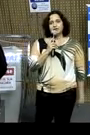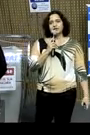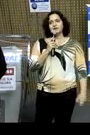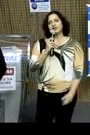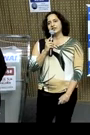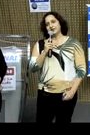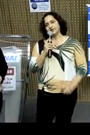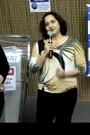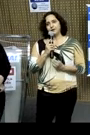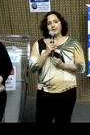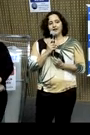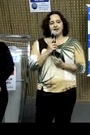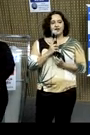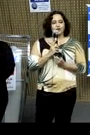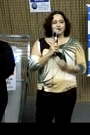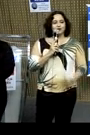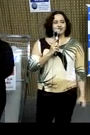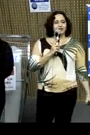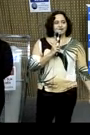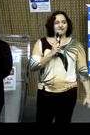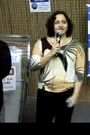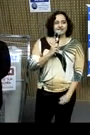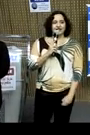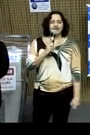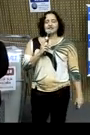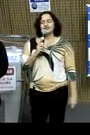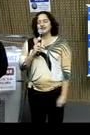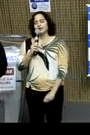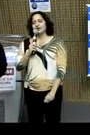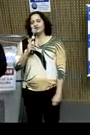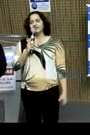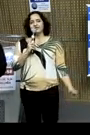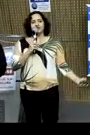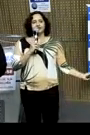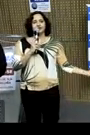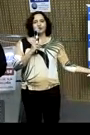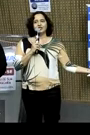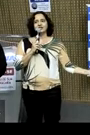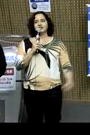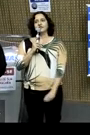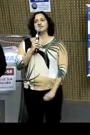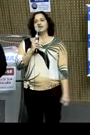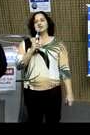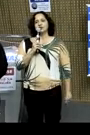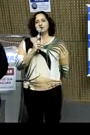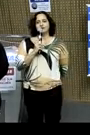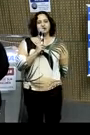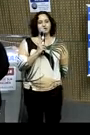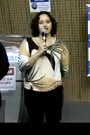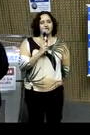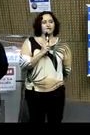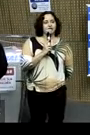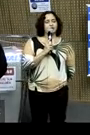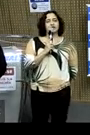remamos na mesma direção. Eu posso dizer, para finalizar, que nesse decorrer todas essas adversidades que nós